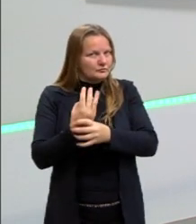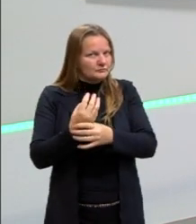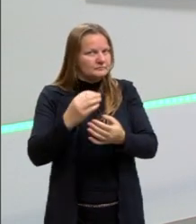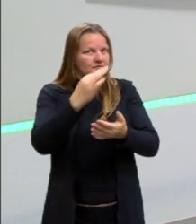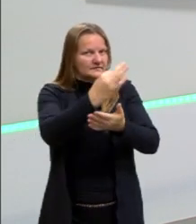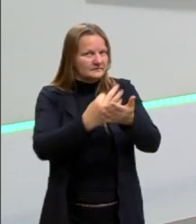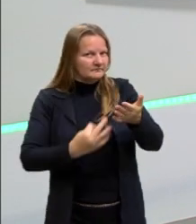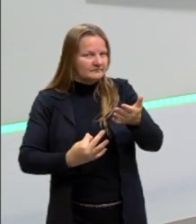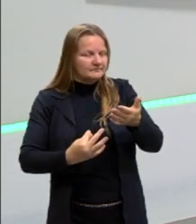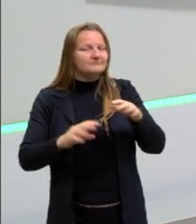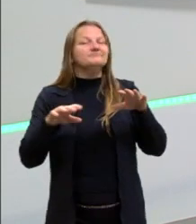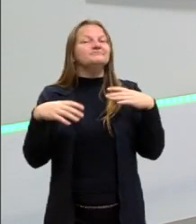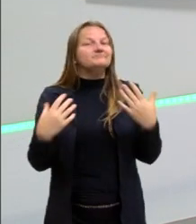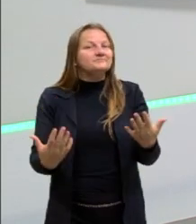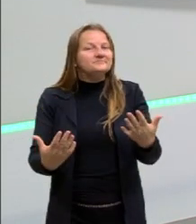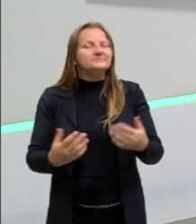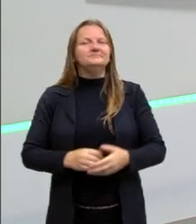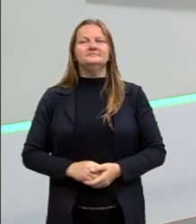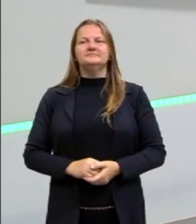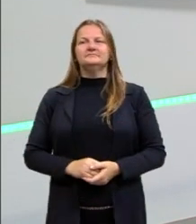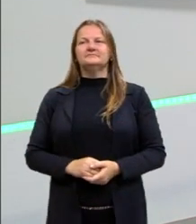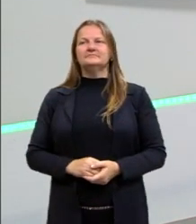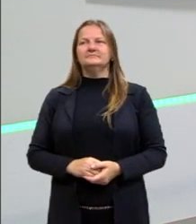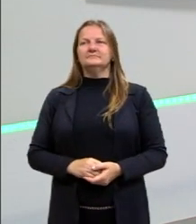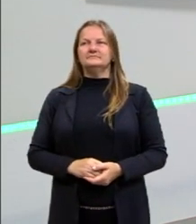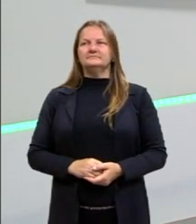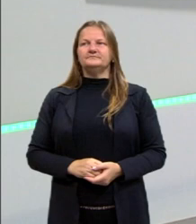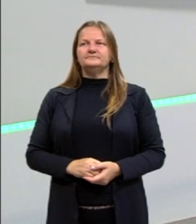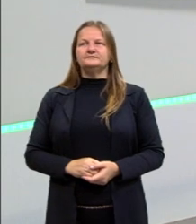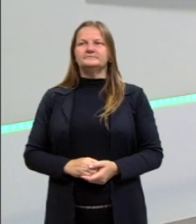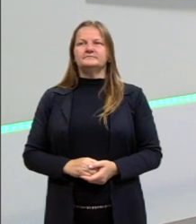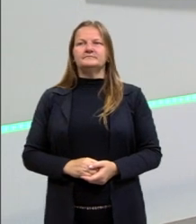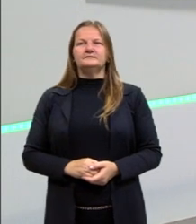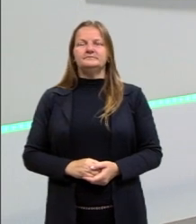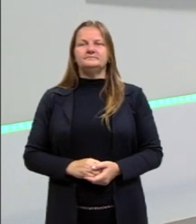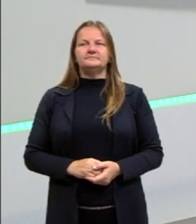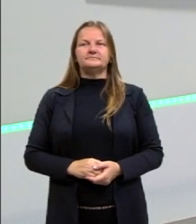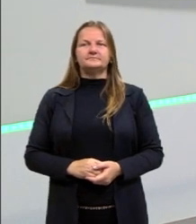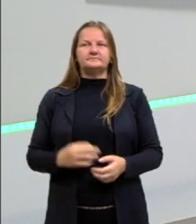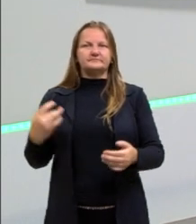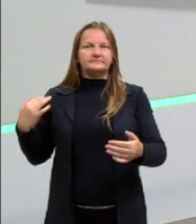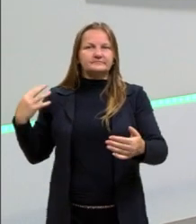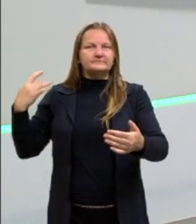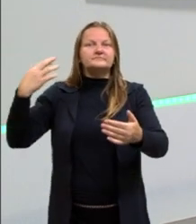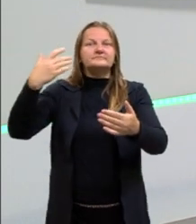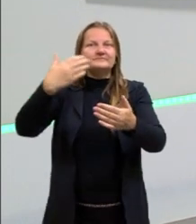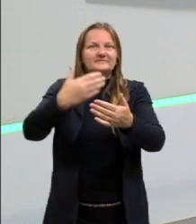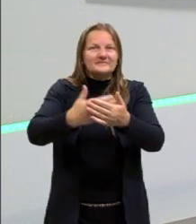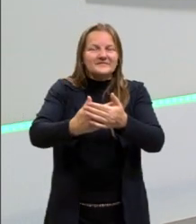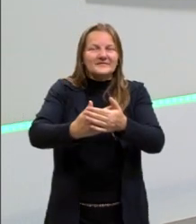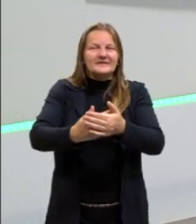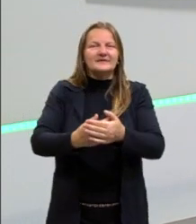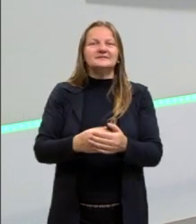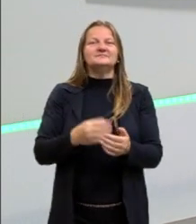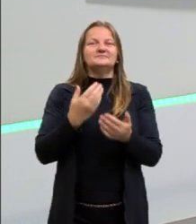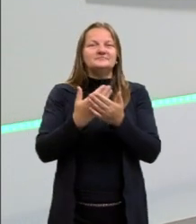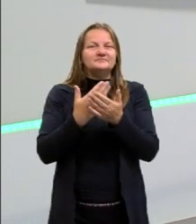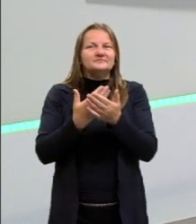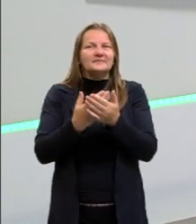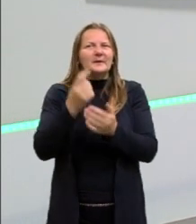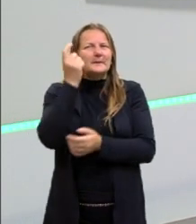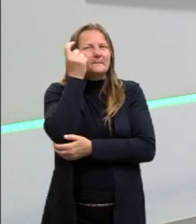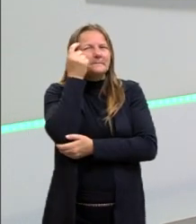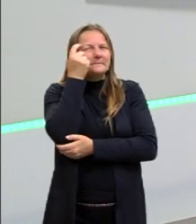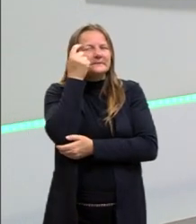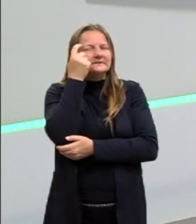do Enem eu vou começar fazendo com vocês uma uma retomada histórica por assim dizer pensando